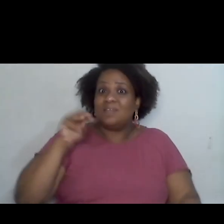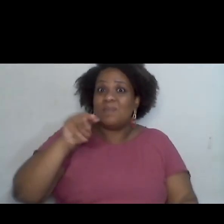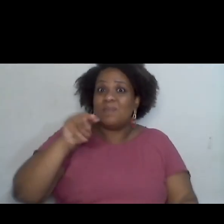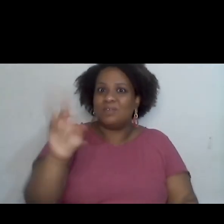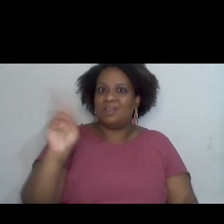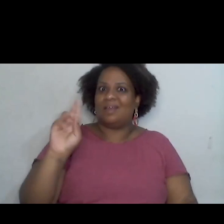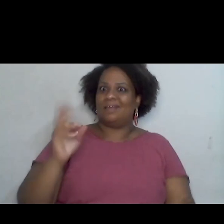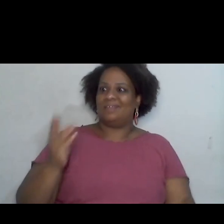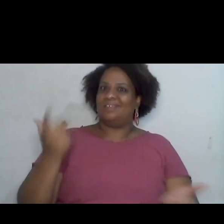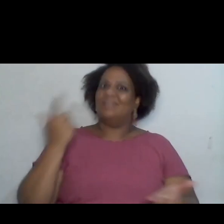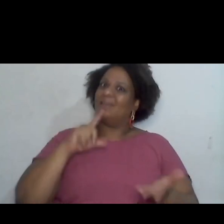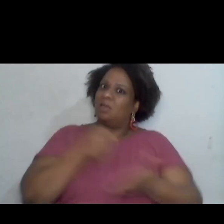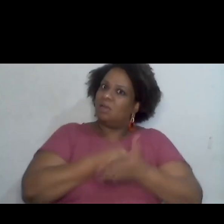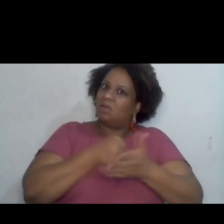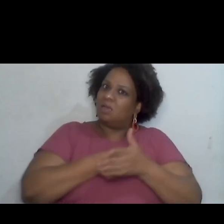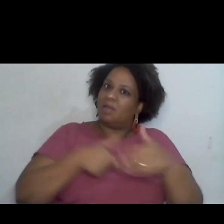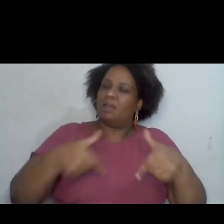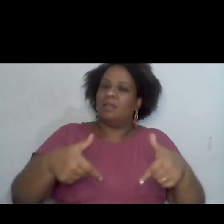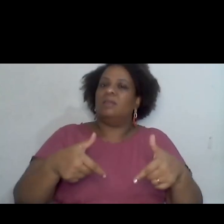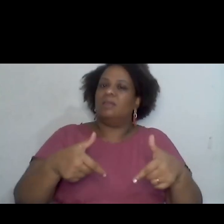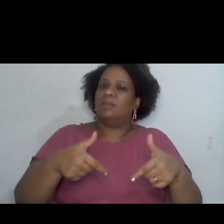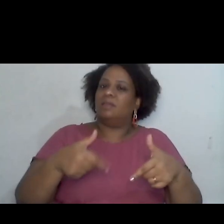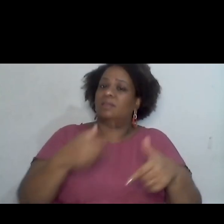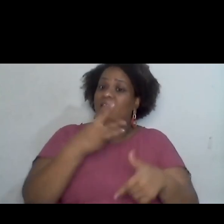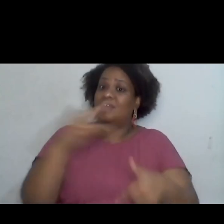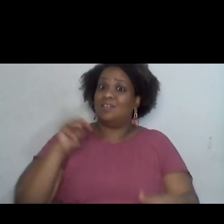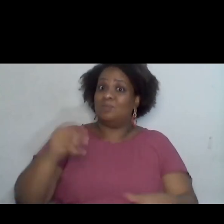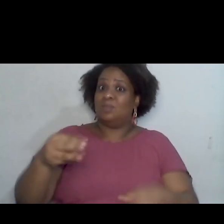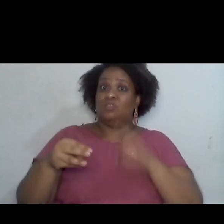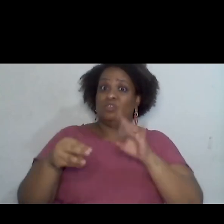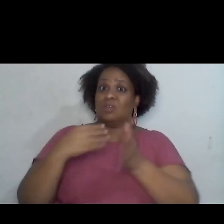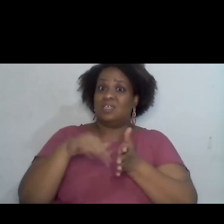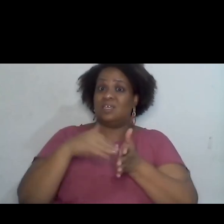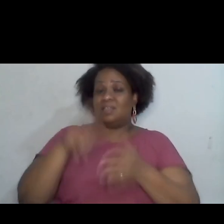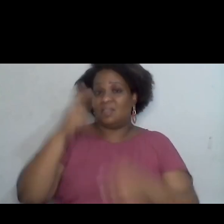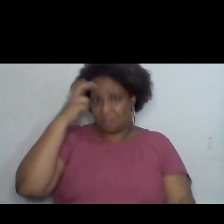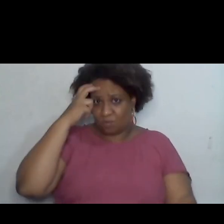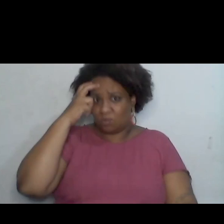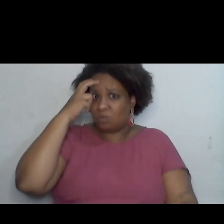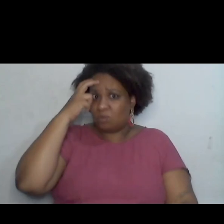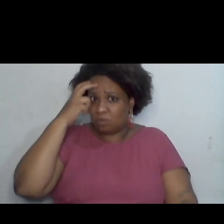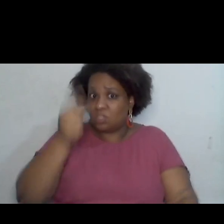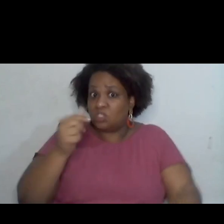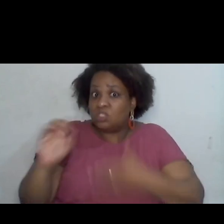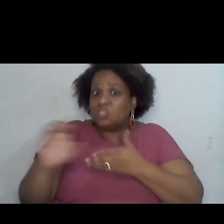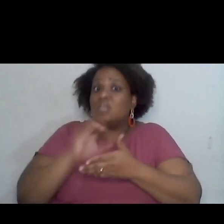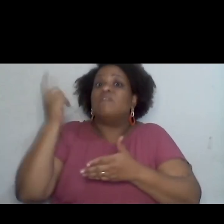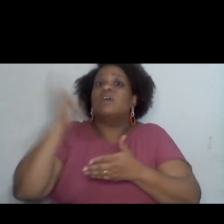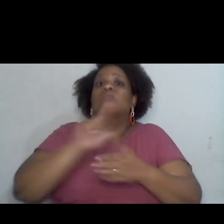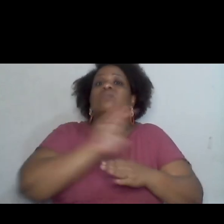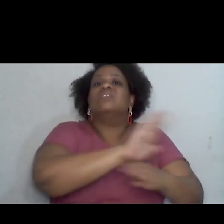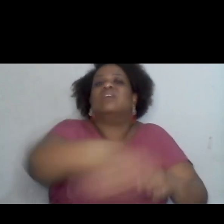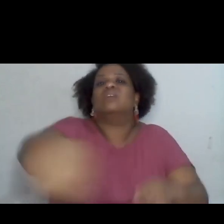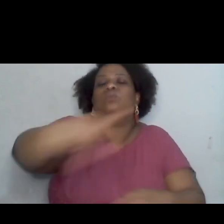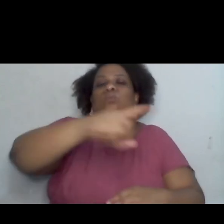Esse é o resultado das duas legislações. 300 milhões de reais só no orçamento da Secretaria de Cultura. E um orçamento que chegará aos fazedores de cultura.